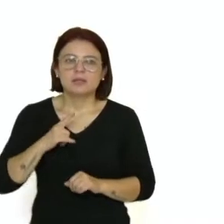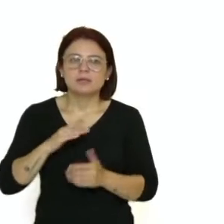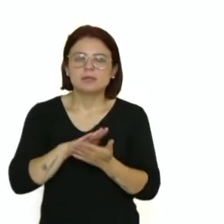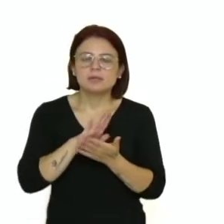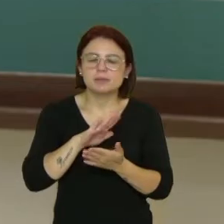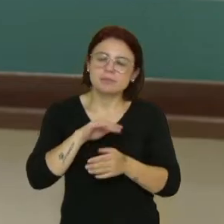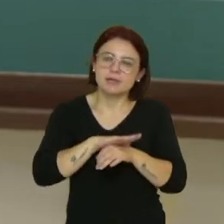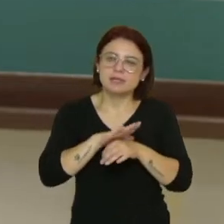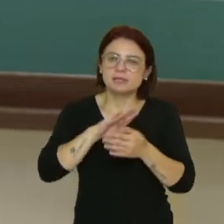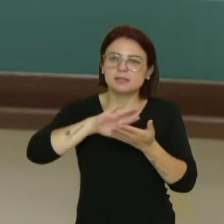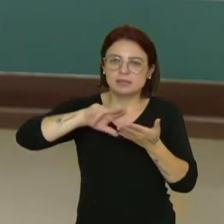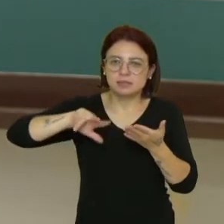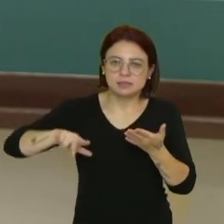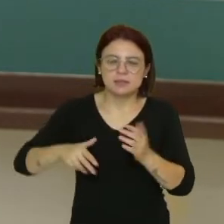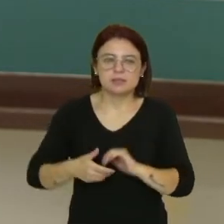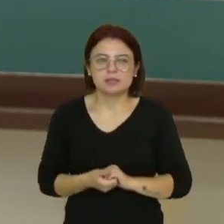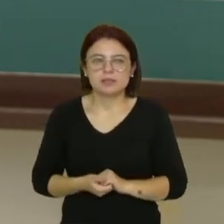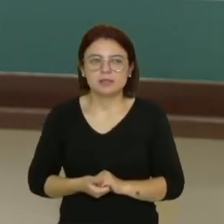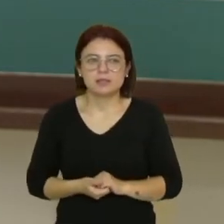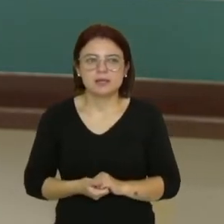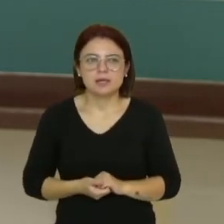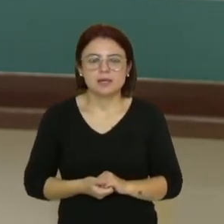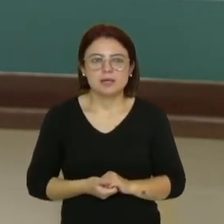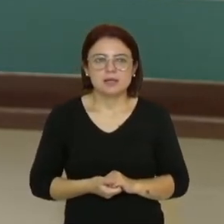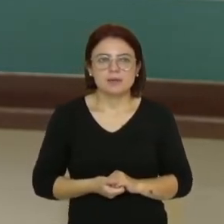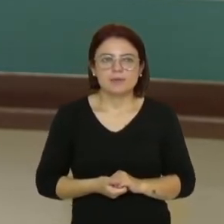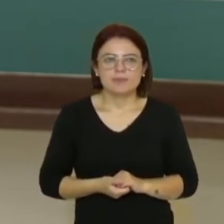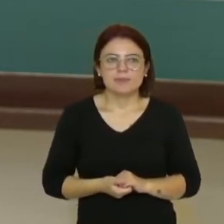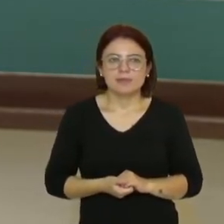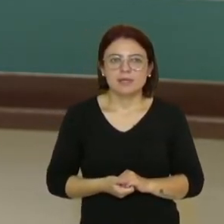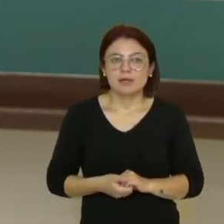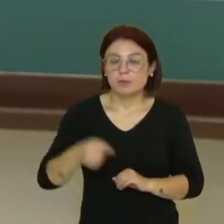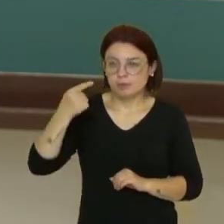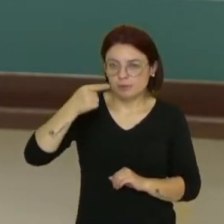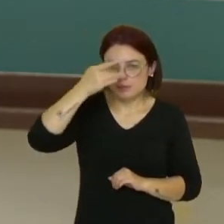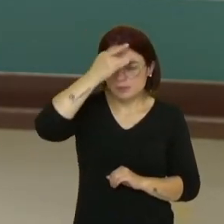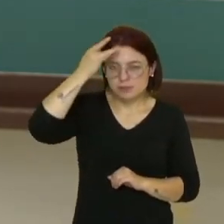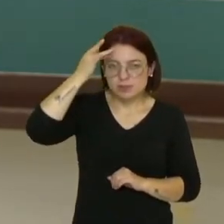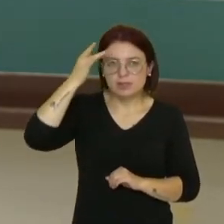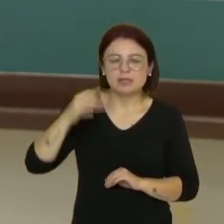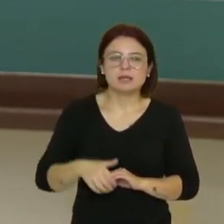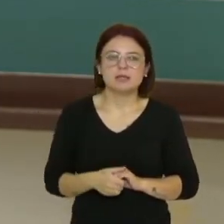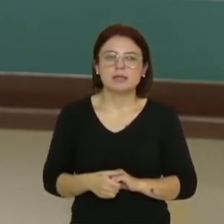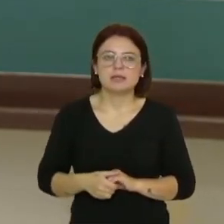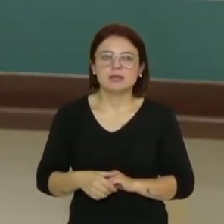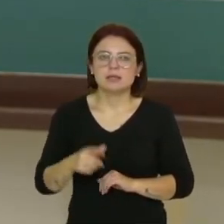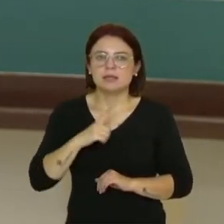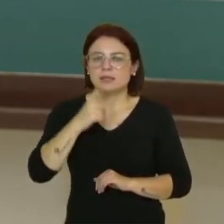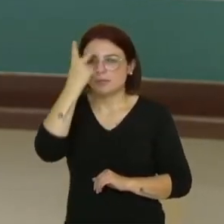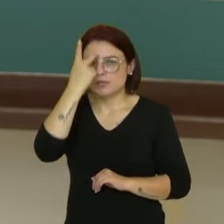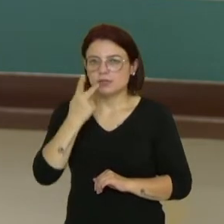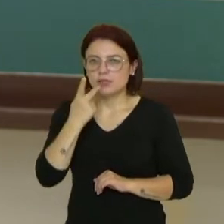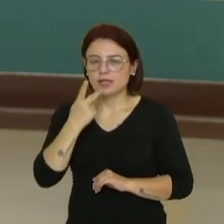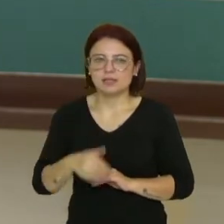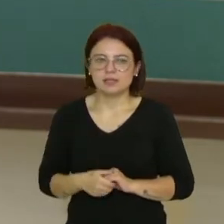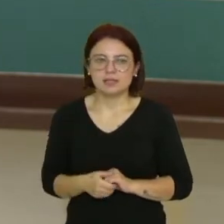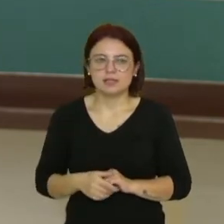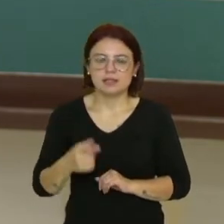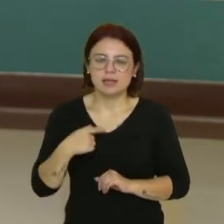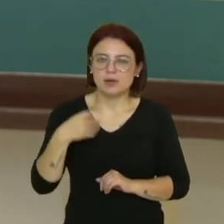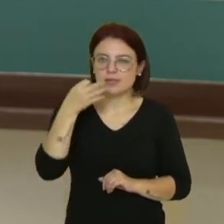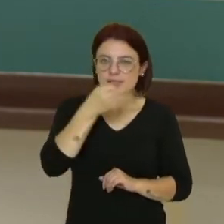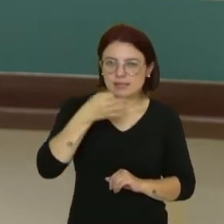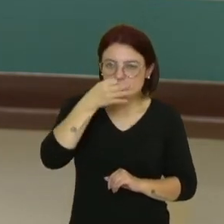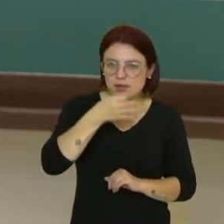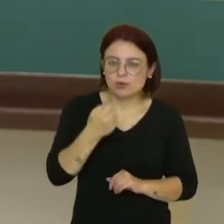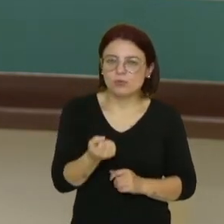mais? Fazendo parte então dessas características, o narrador em primeira pessoa é um narrador personagem, então ele narra sobre